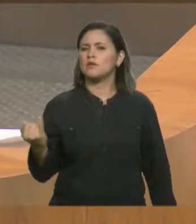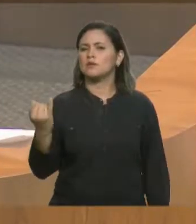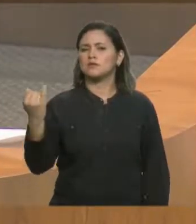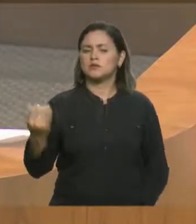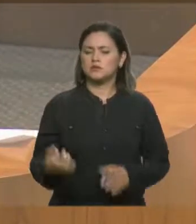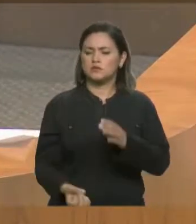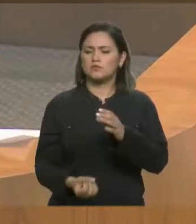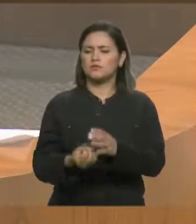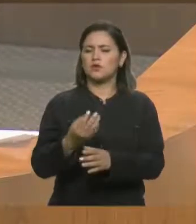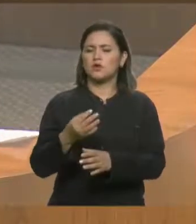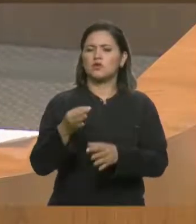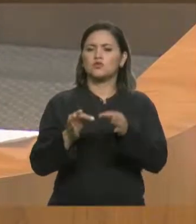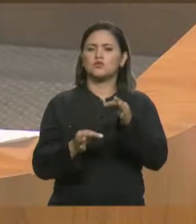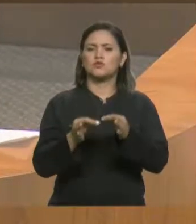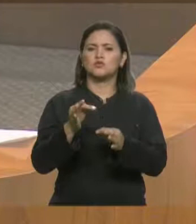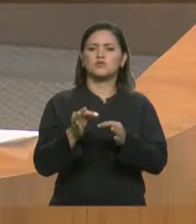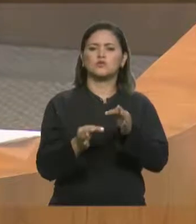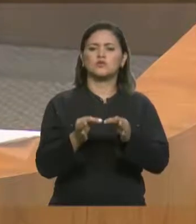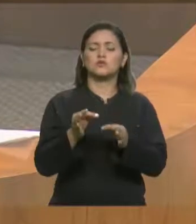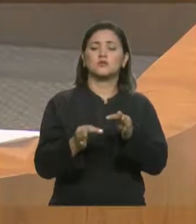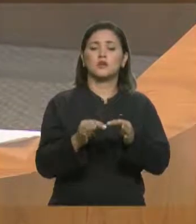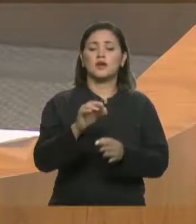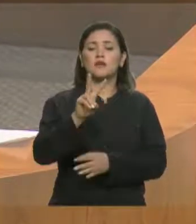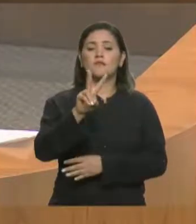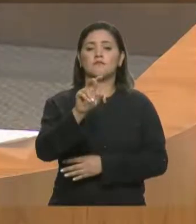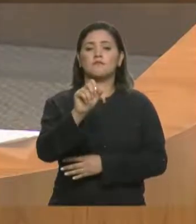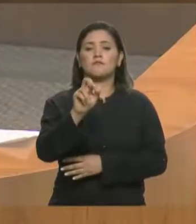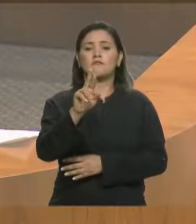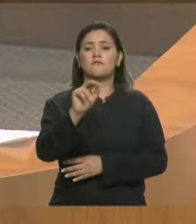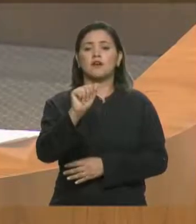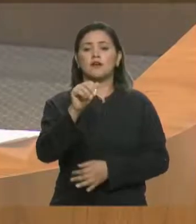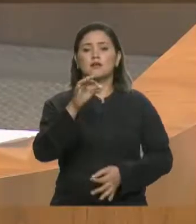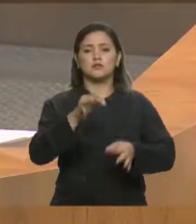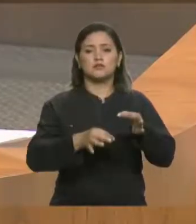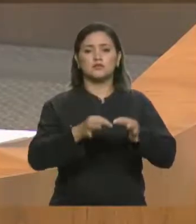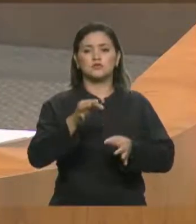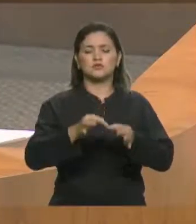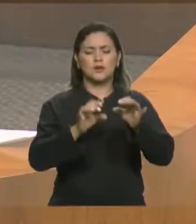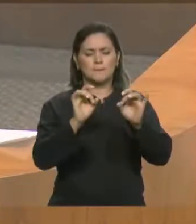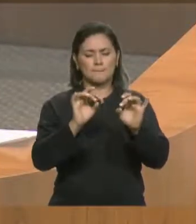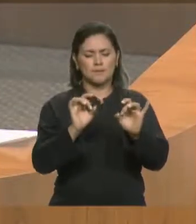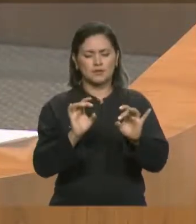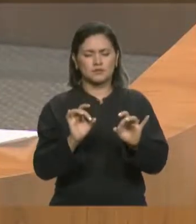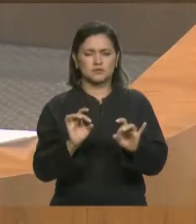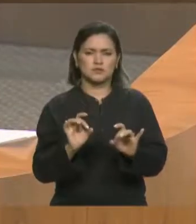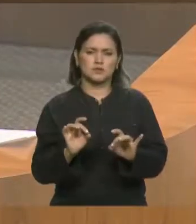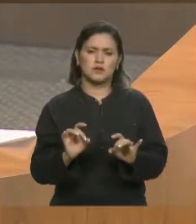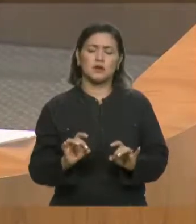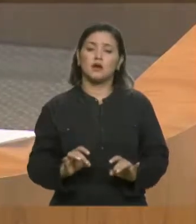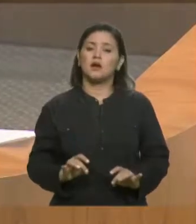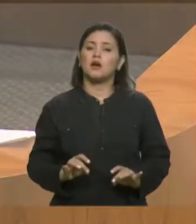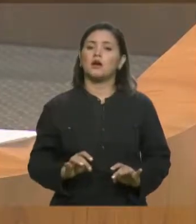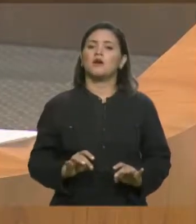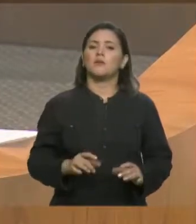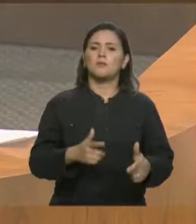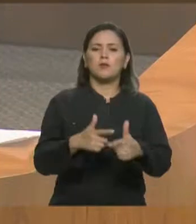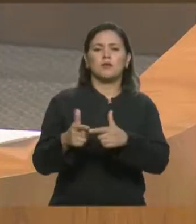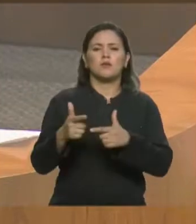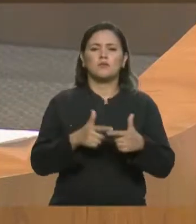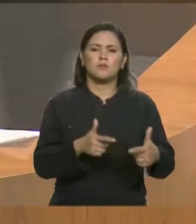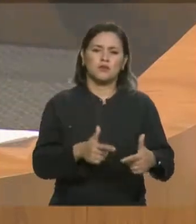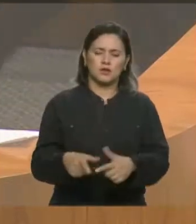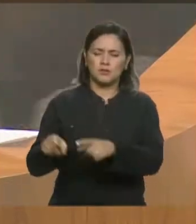a justiça, uma vara, melhor dizendo, uma vara especializada em conflitos agrários